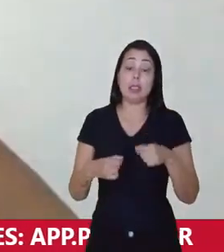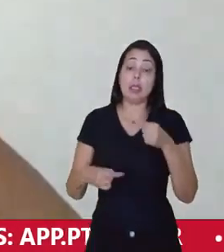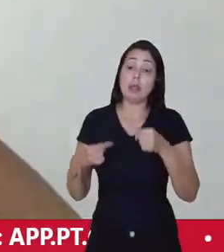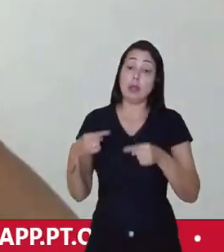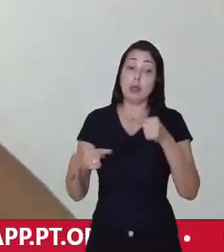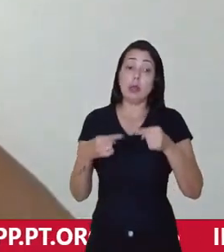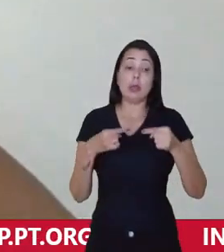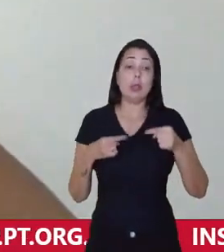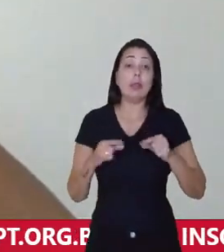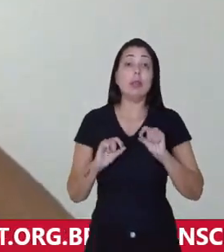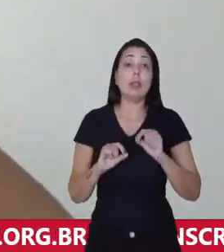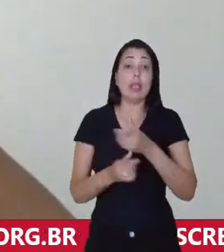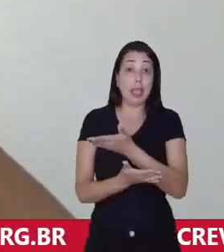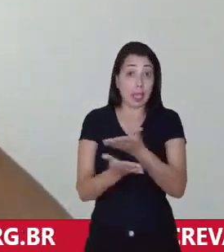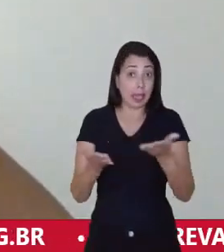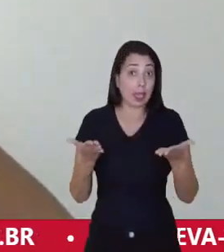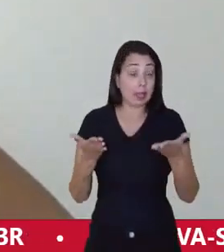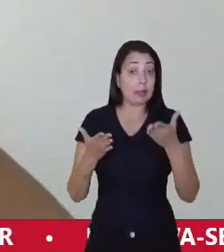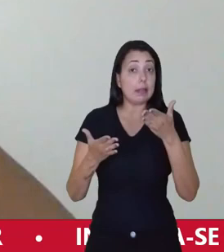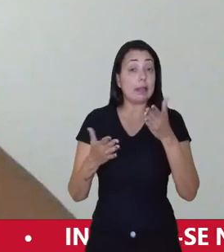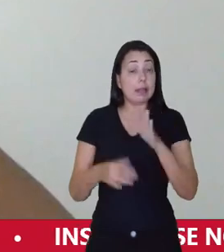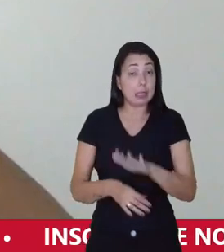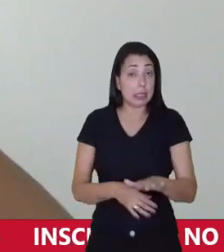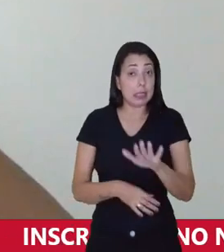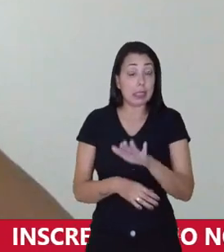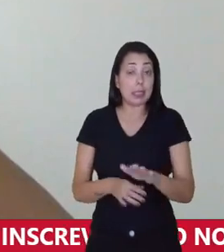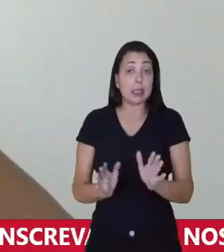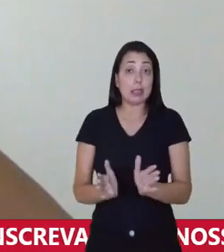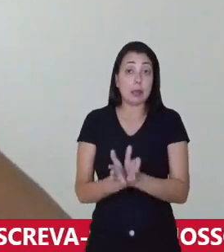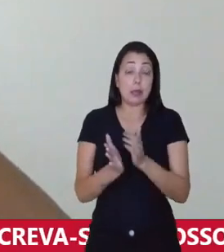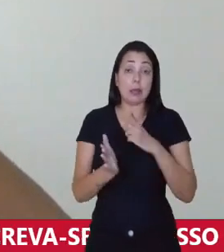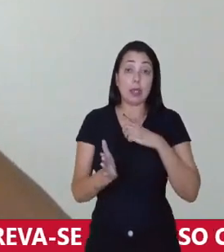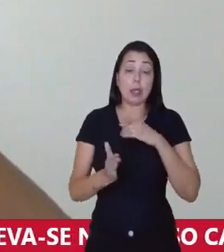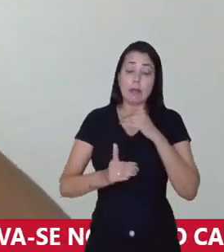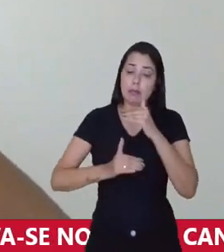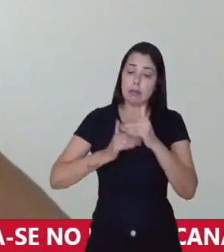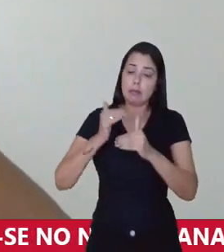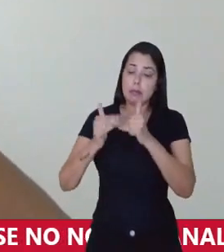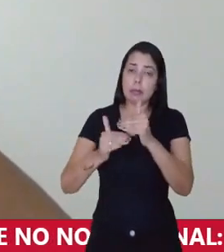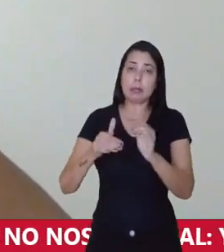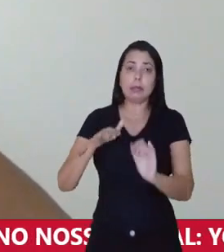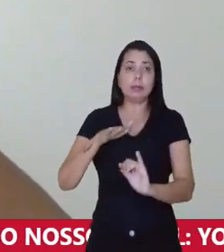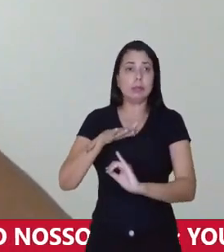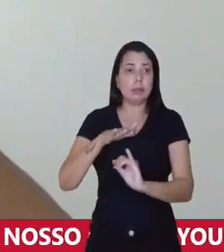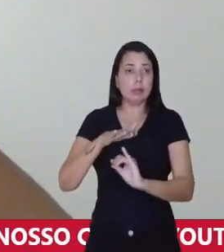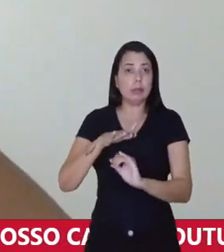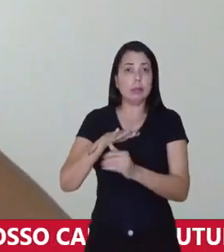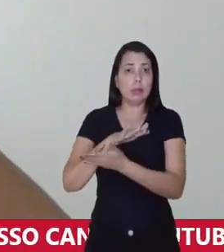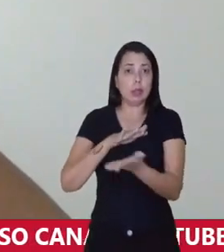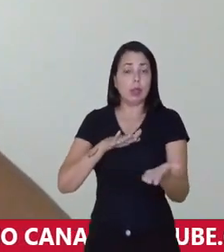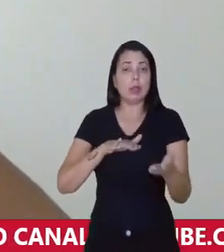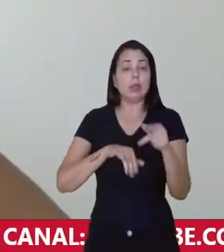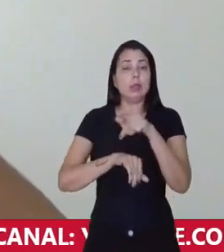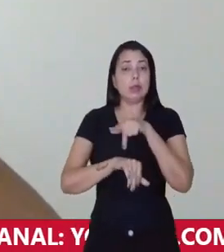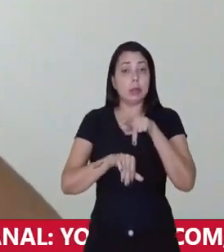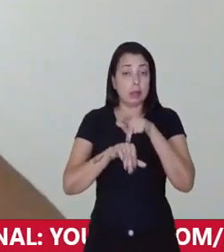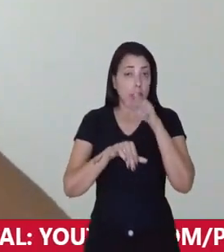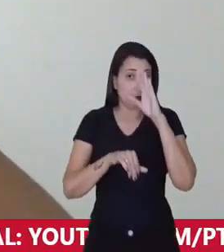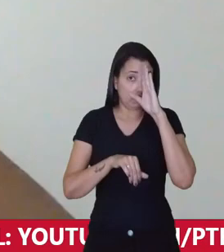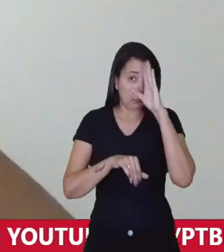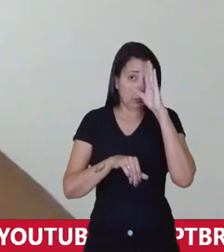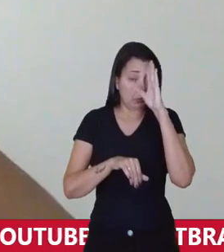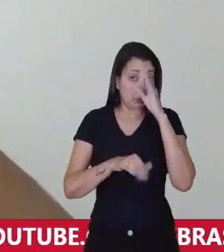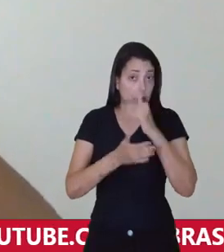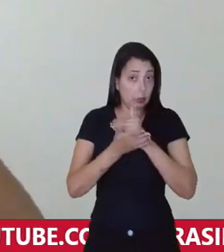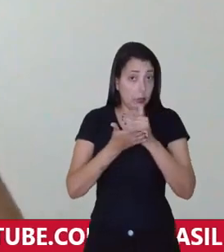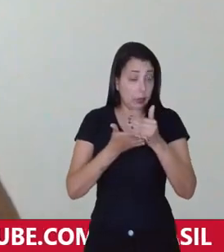discutir que essas crianças pobres, elas passam por um processo de institucionalização aqui no nosso país, principalmente a partir